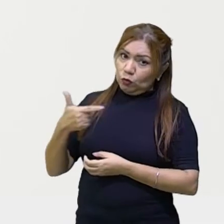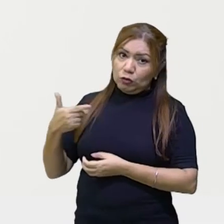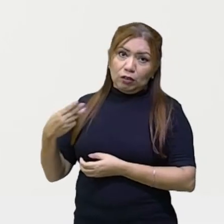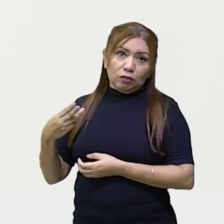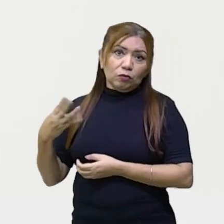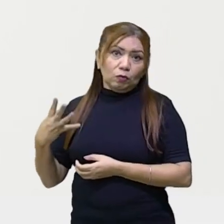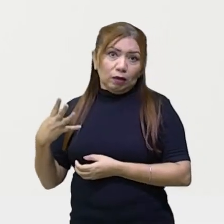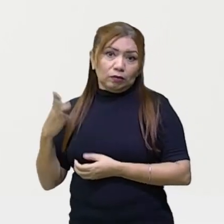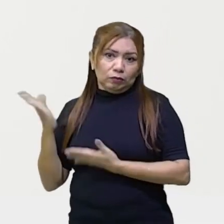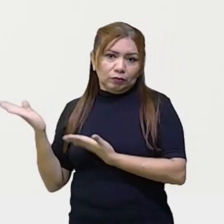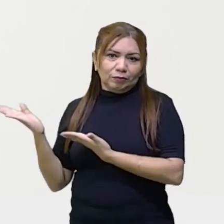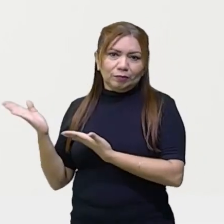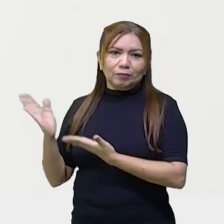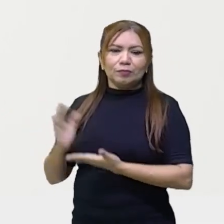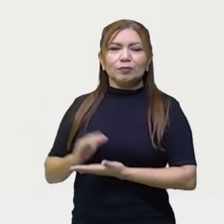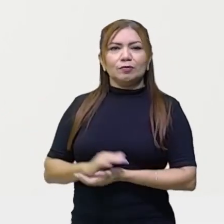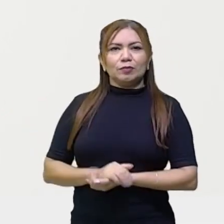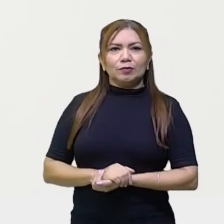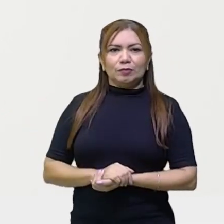continua